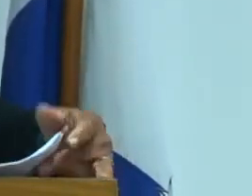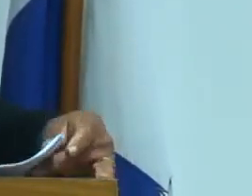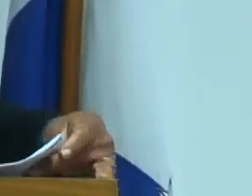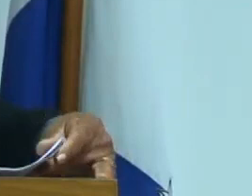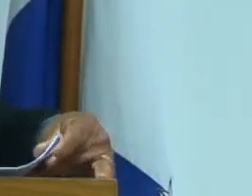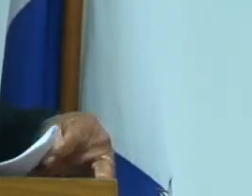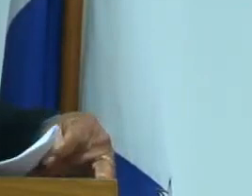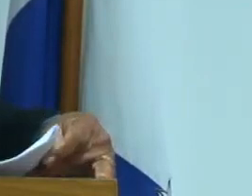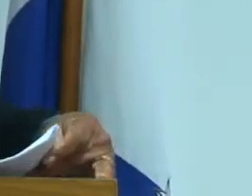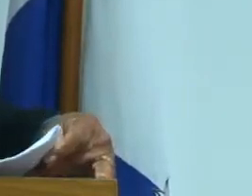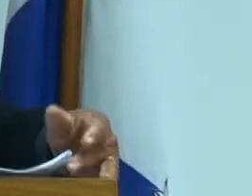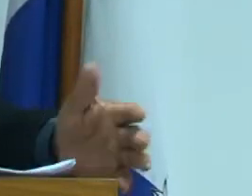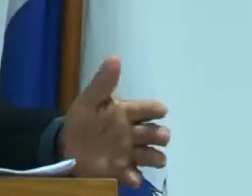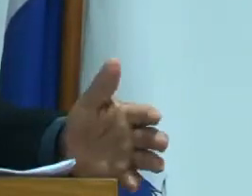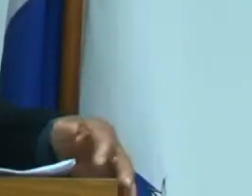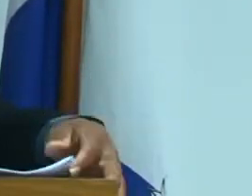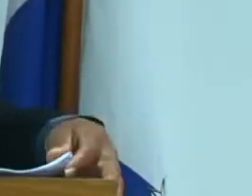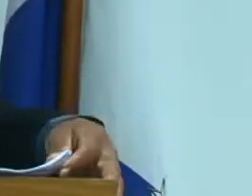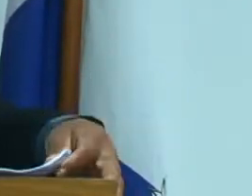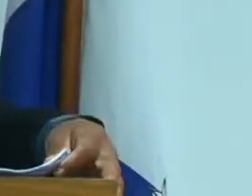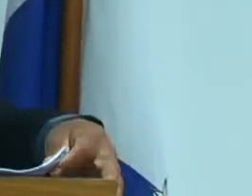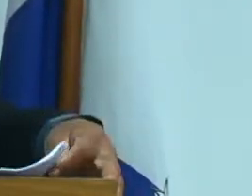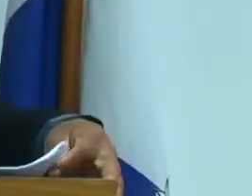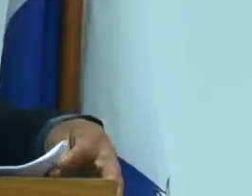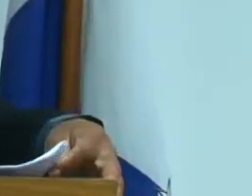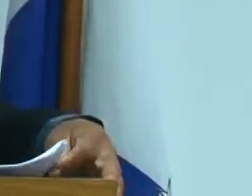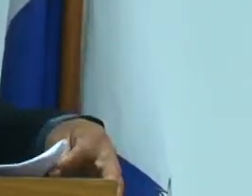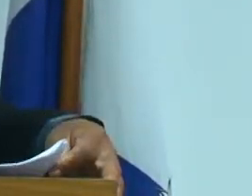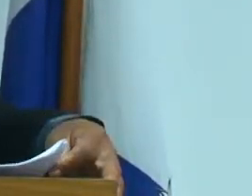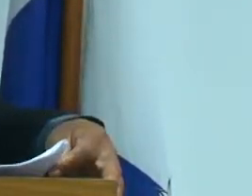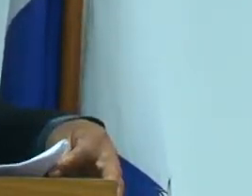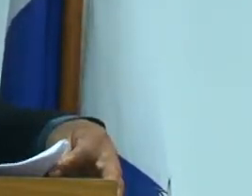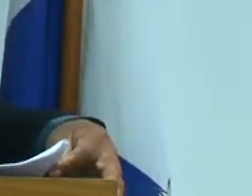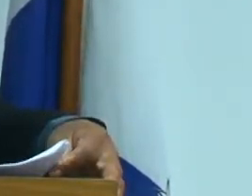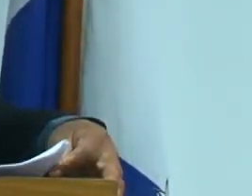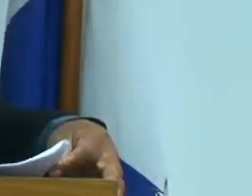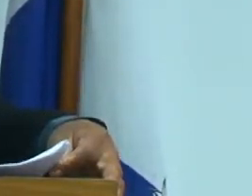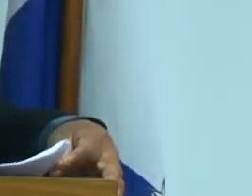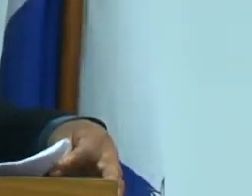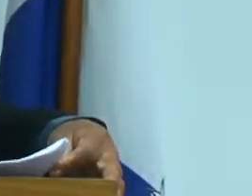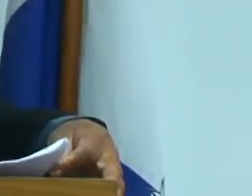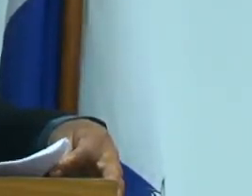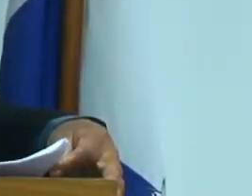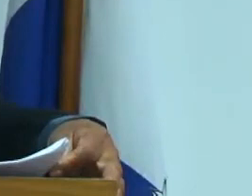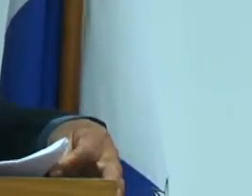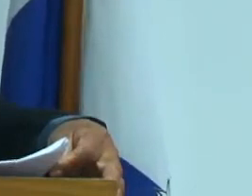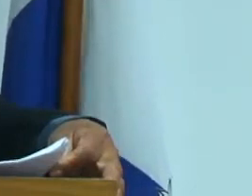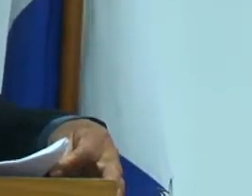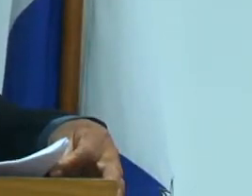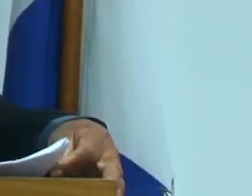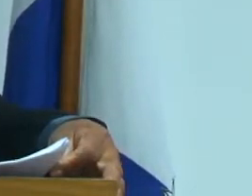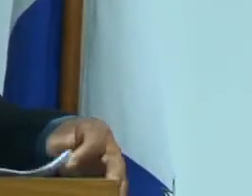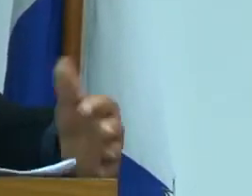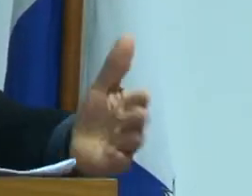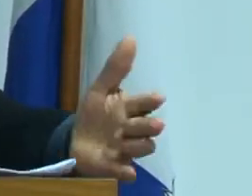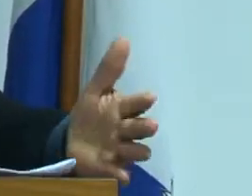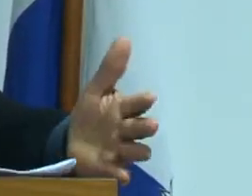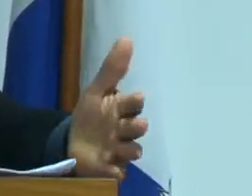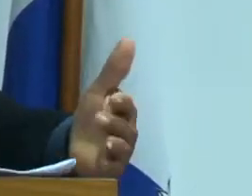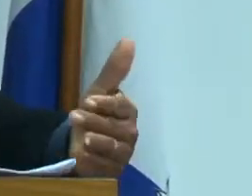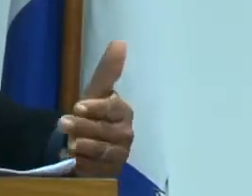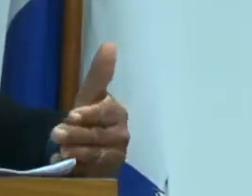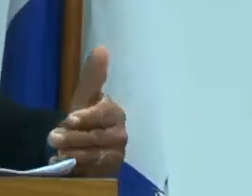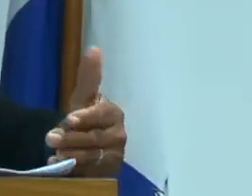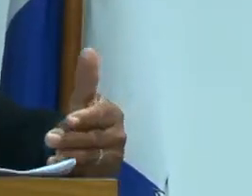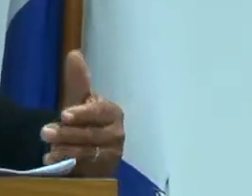amigo, comandante Lopes, a sensibilidade, né, de reformar aquelas faixas. Tem placa